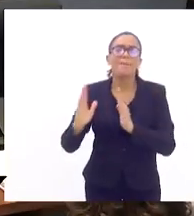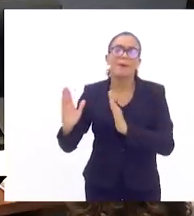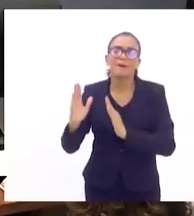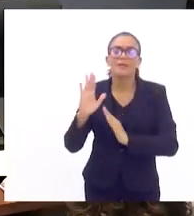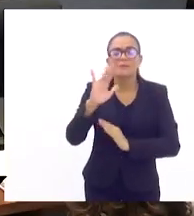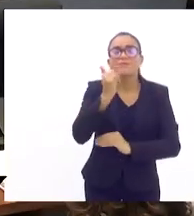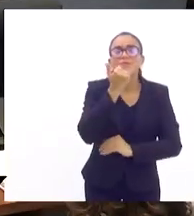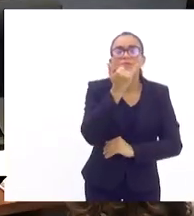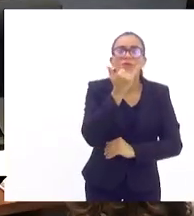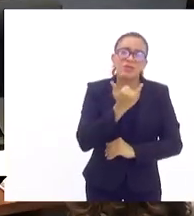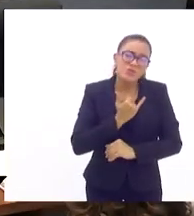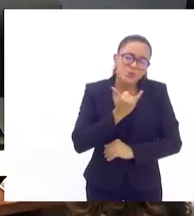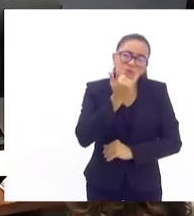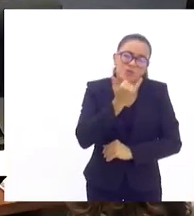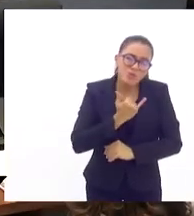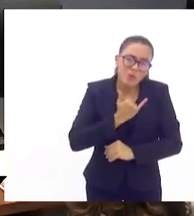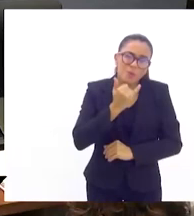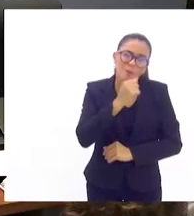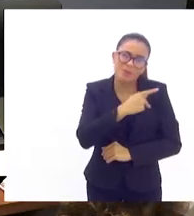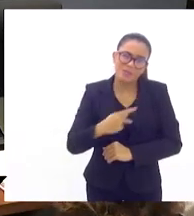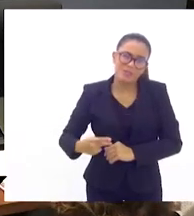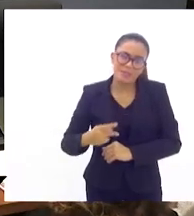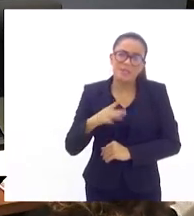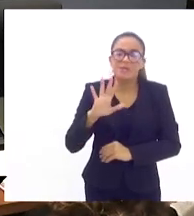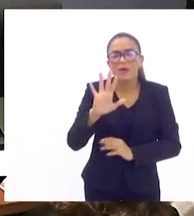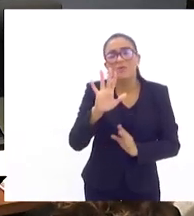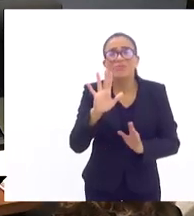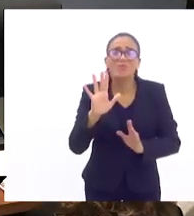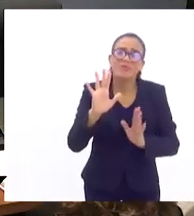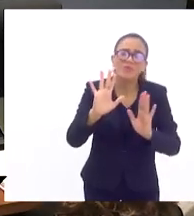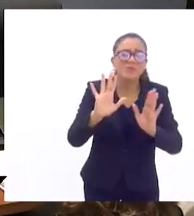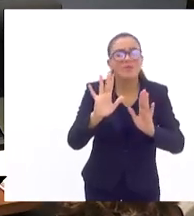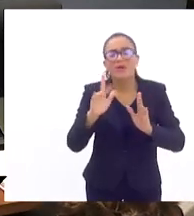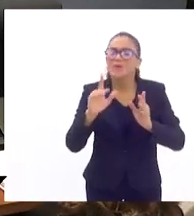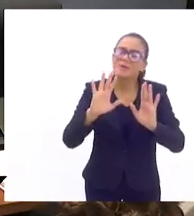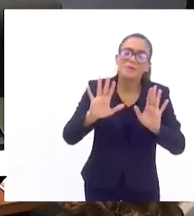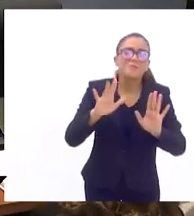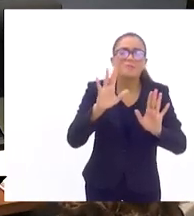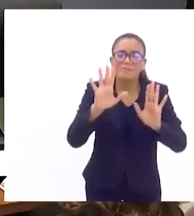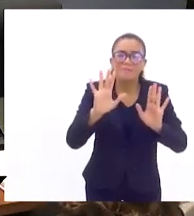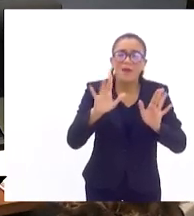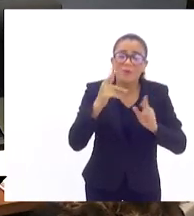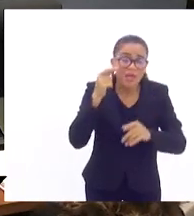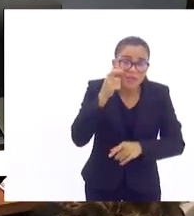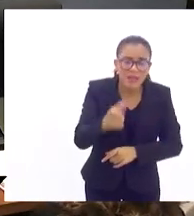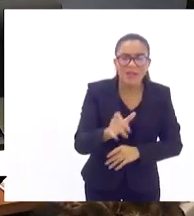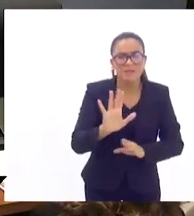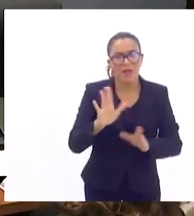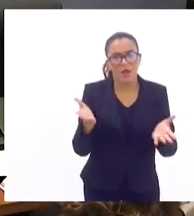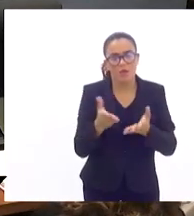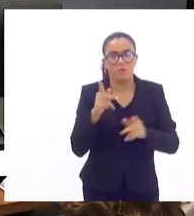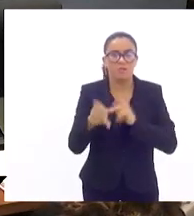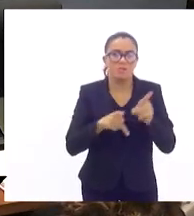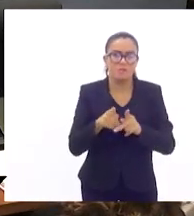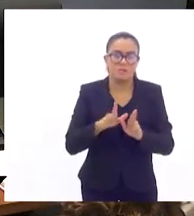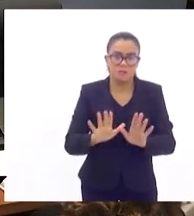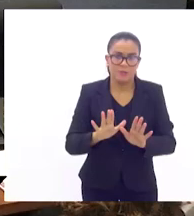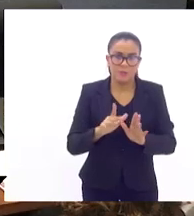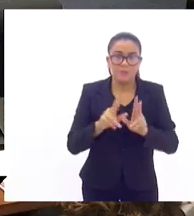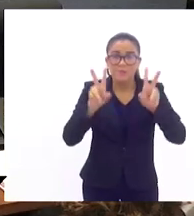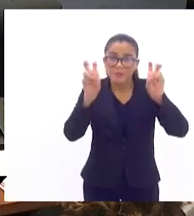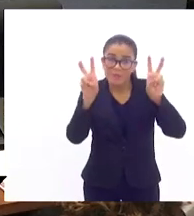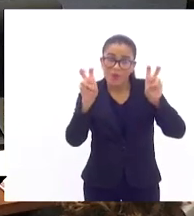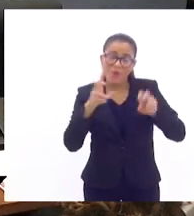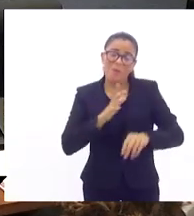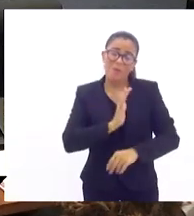por favor. Não sei se você me desculpa, presidente, mas... Não, você fica aqui, daqui a pouco tem que entregar o plenário, tem sessão plenária. Vamos no que interessa para a população, O tema de saneamento toca